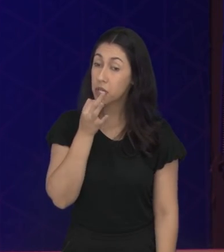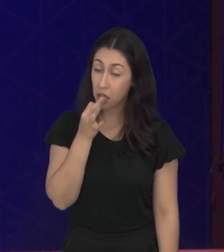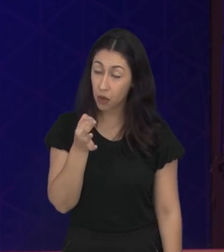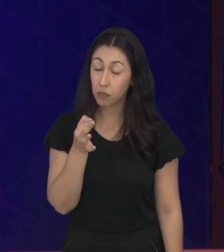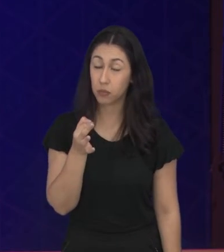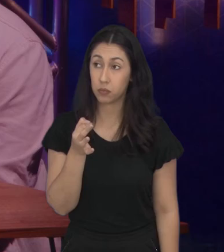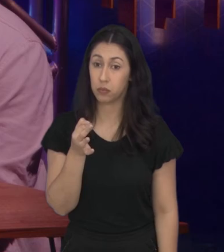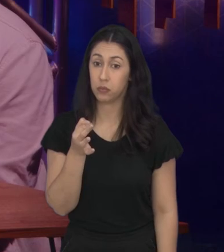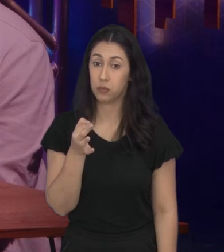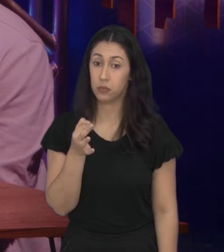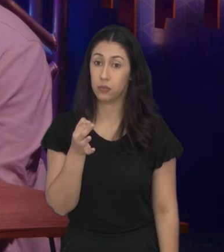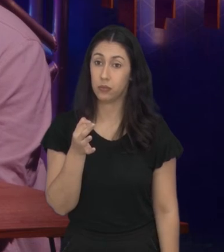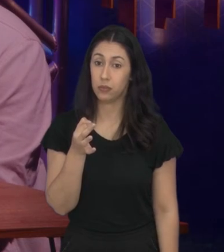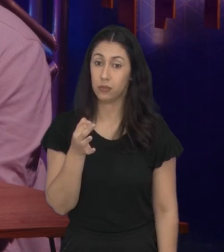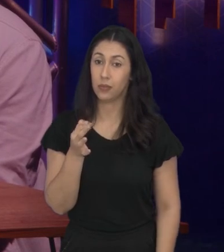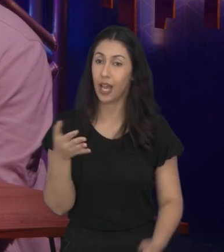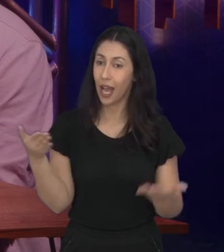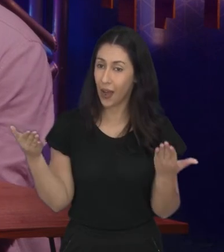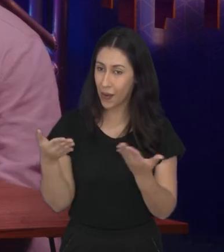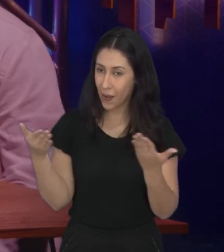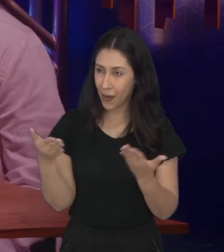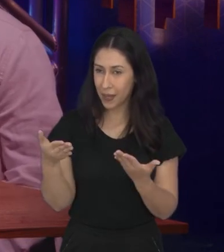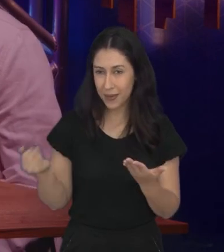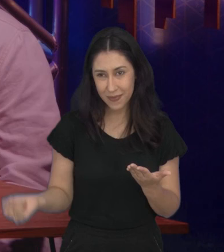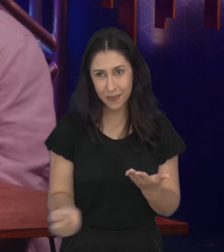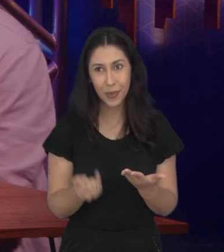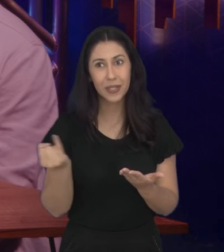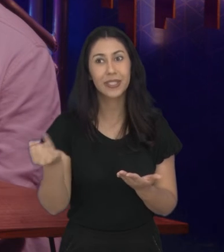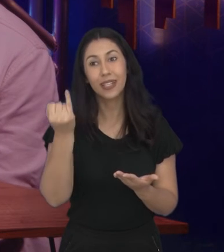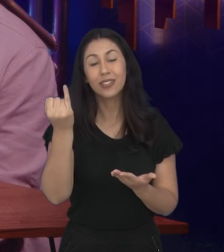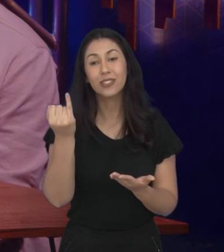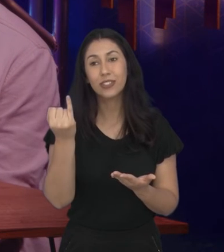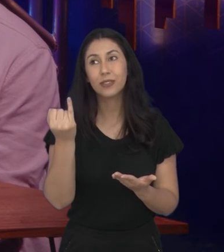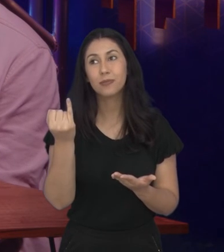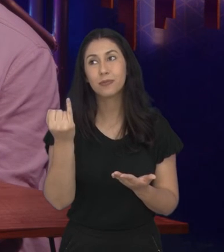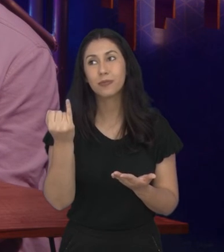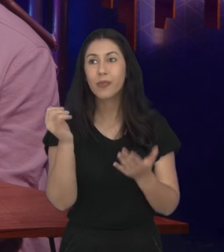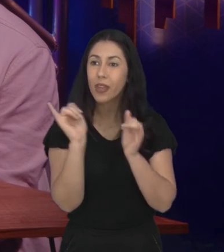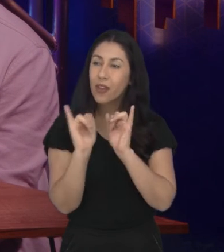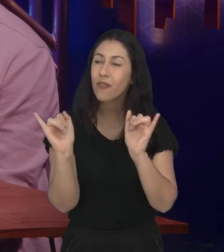que vale a pena a gente, na mensagem final do Pode Ser de hoje, a gente